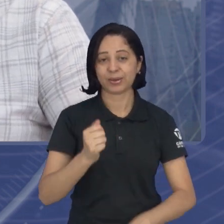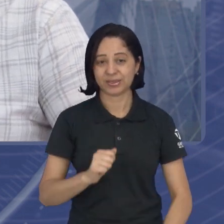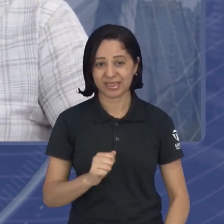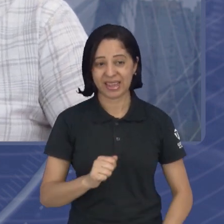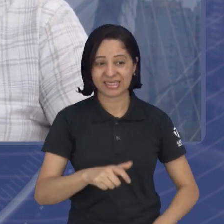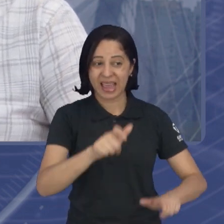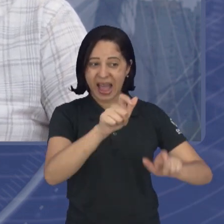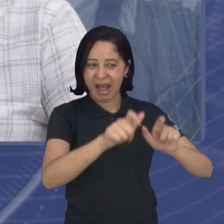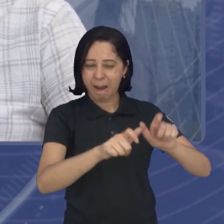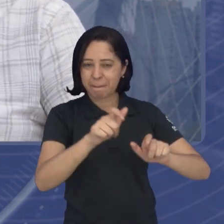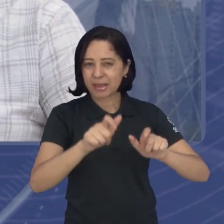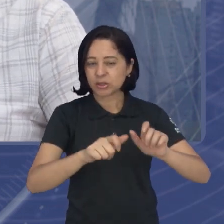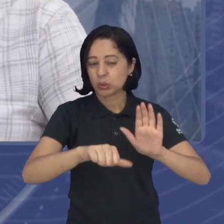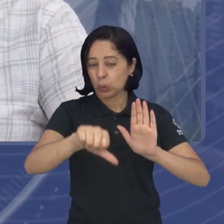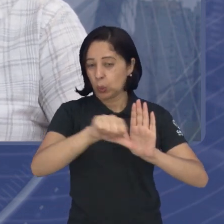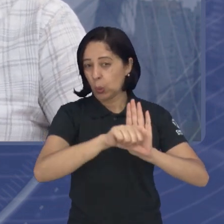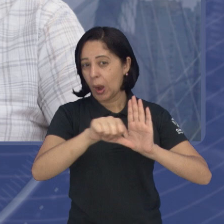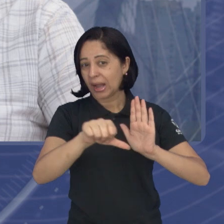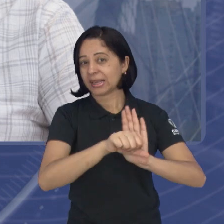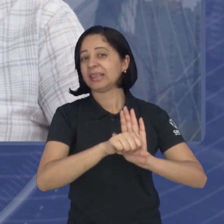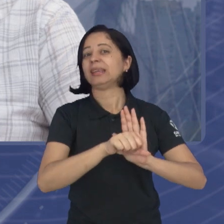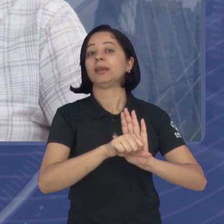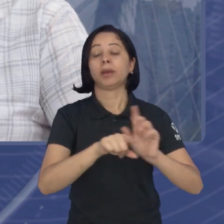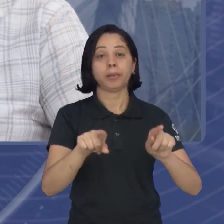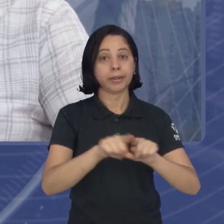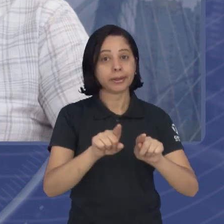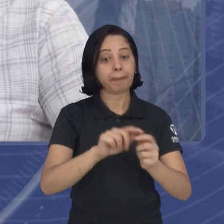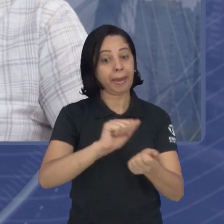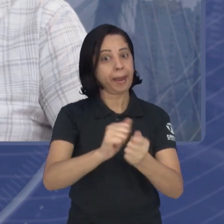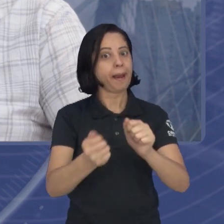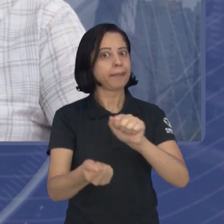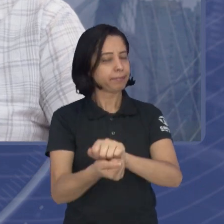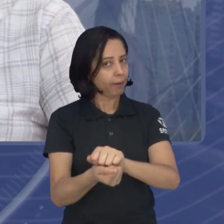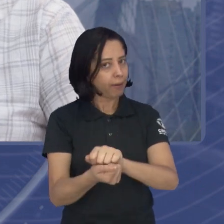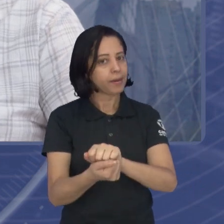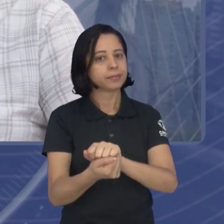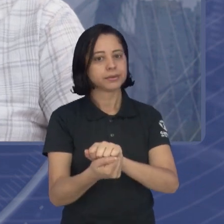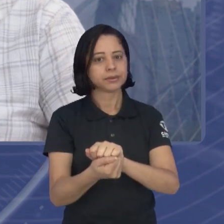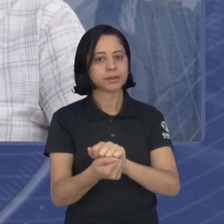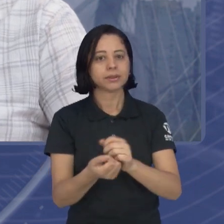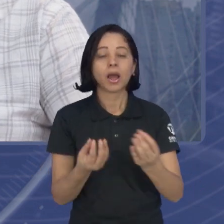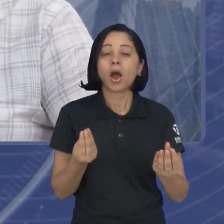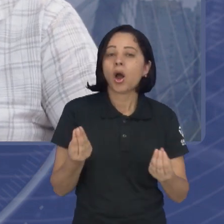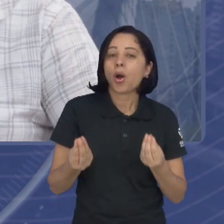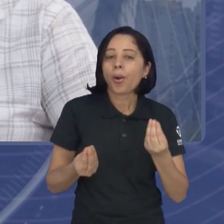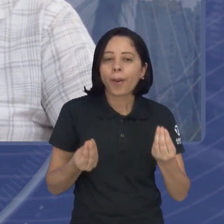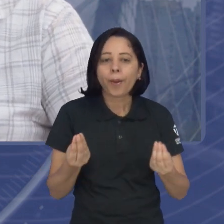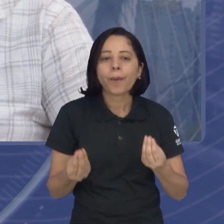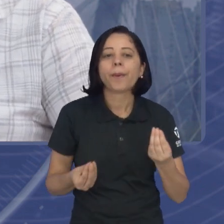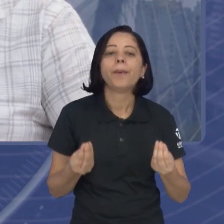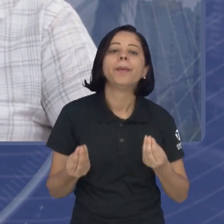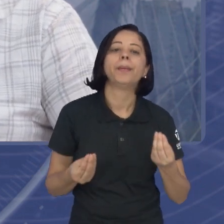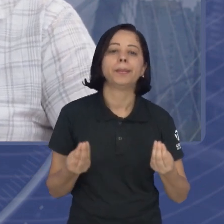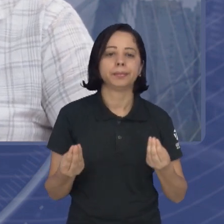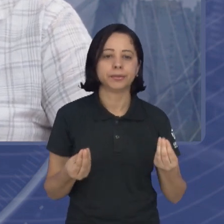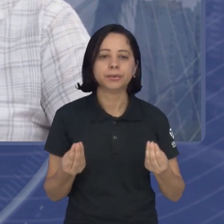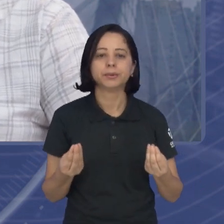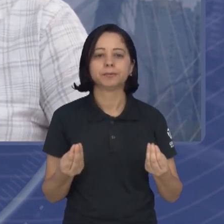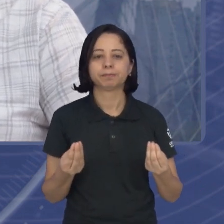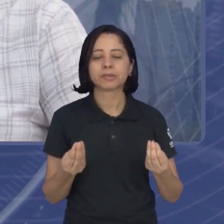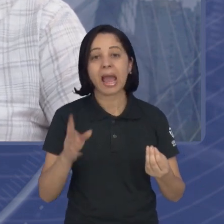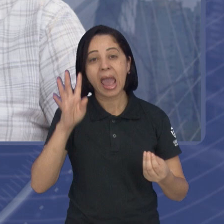cada vez mais modernos também, se modernizando, se aprimorando. E como que vocês lidam com